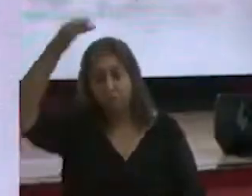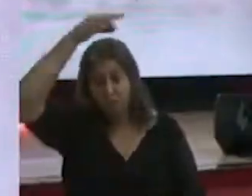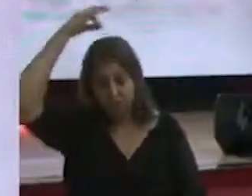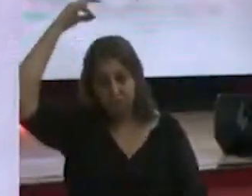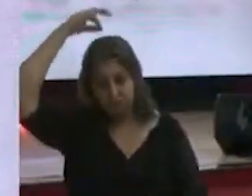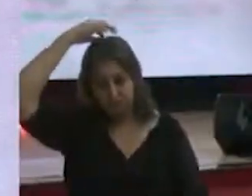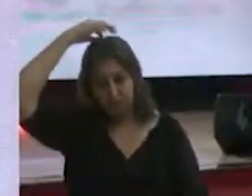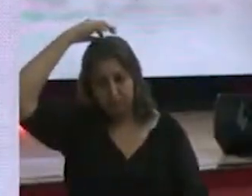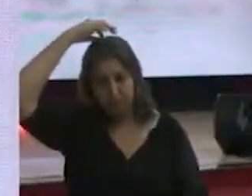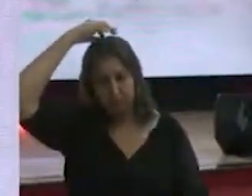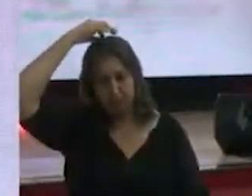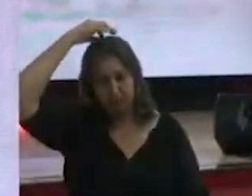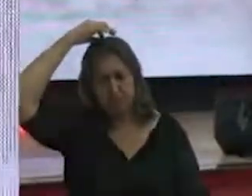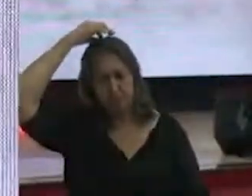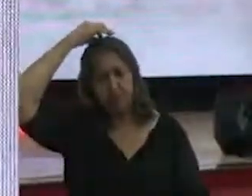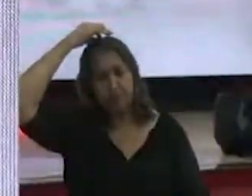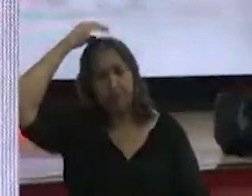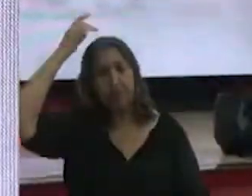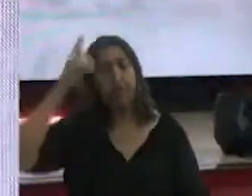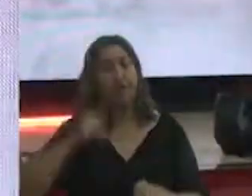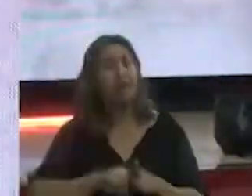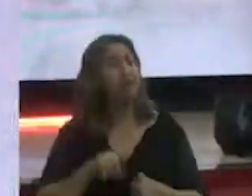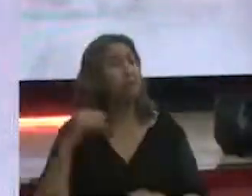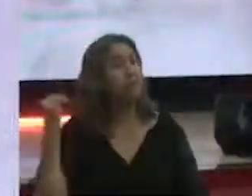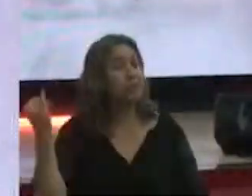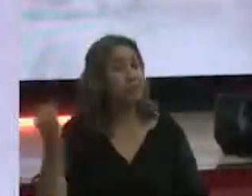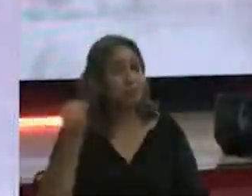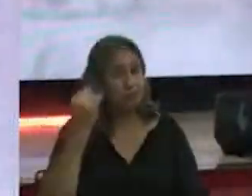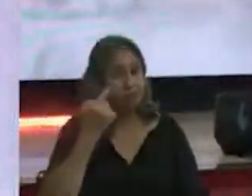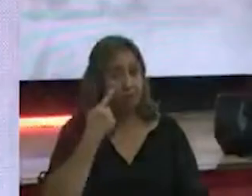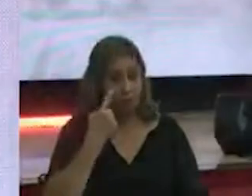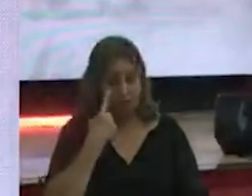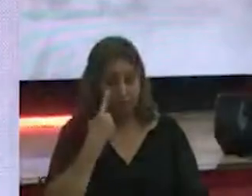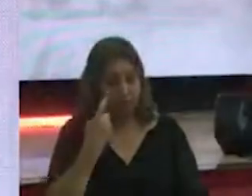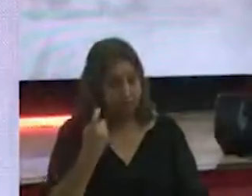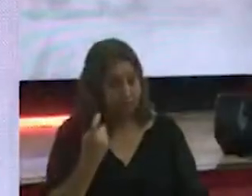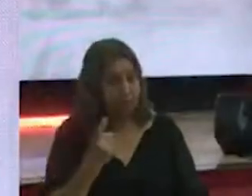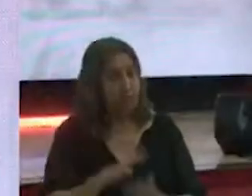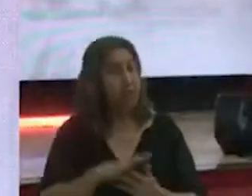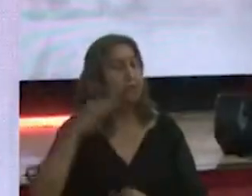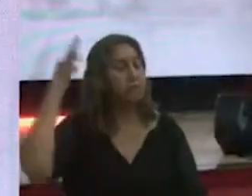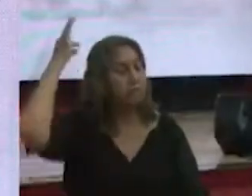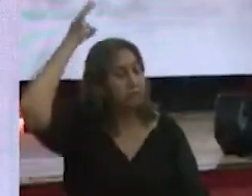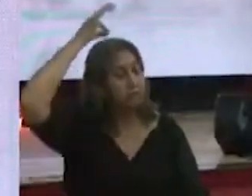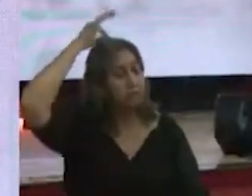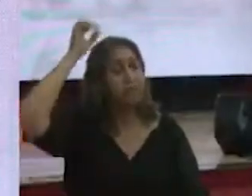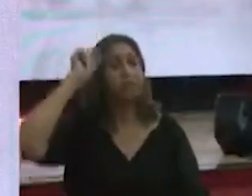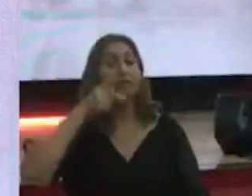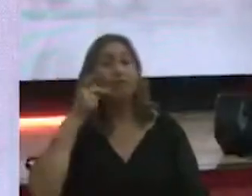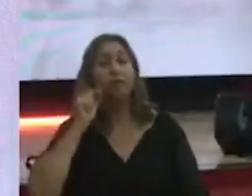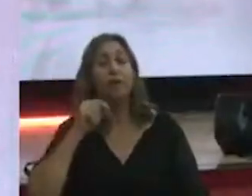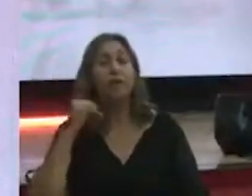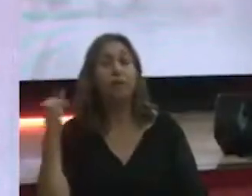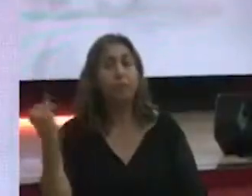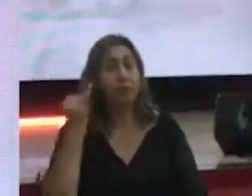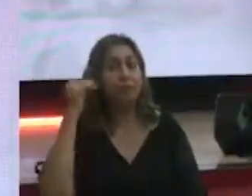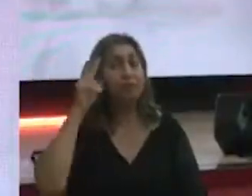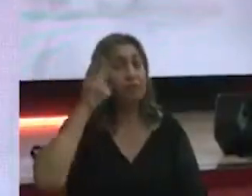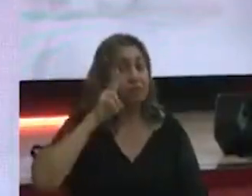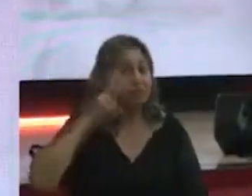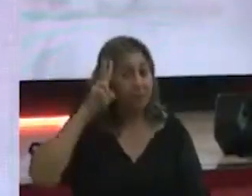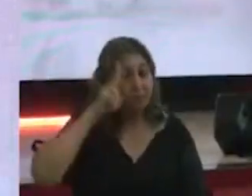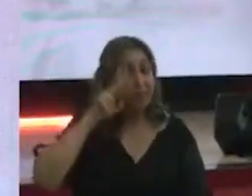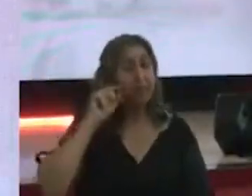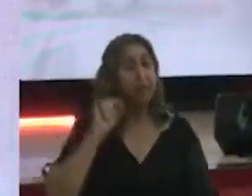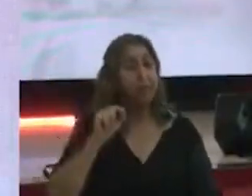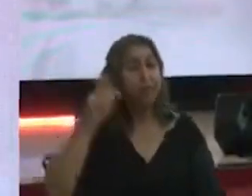Santo é importante veja bem é importante que lembremos que